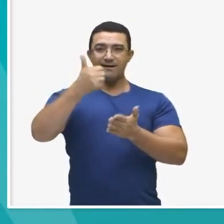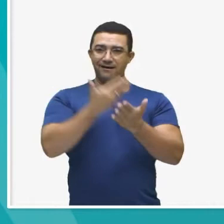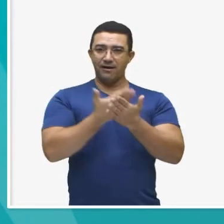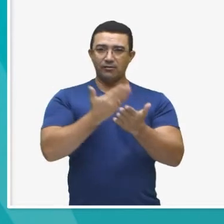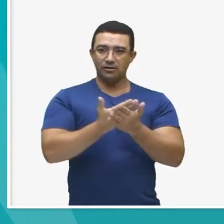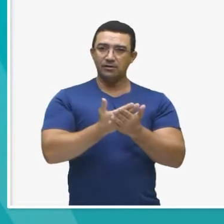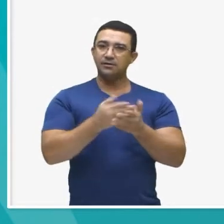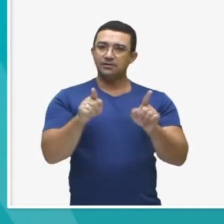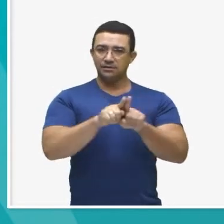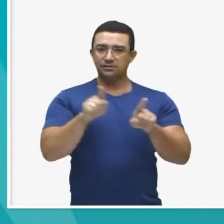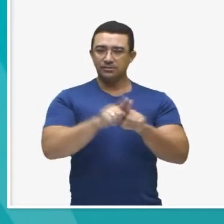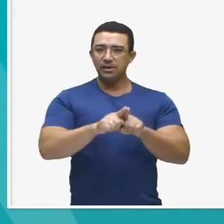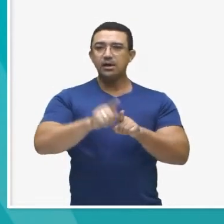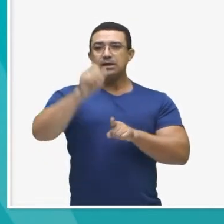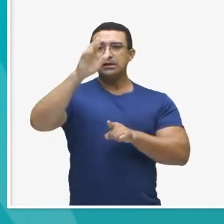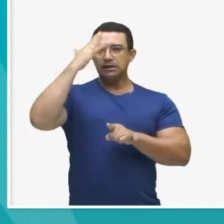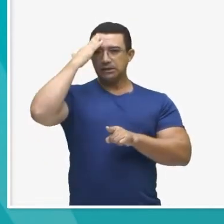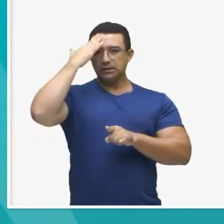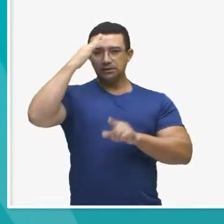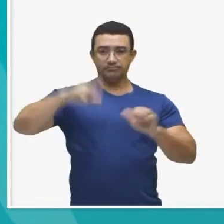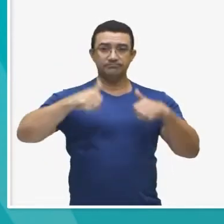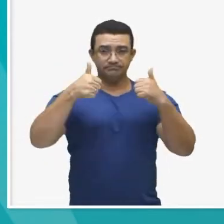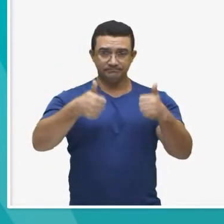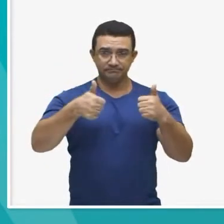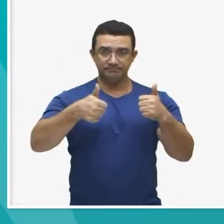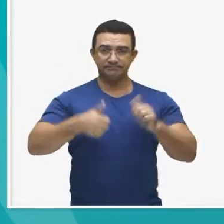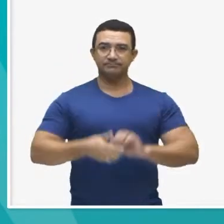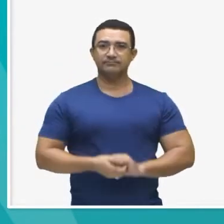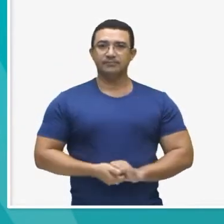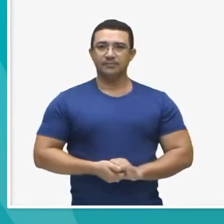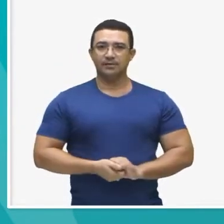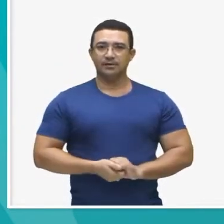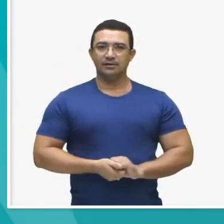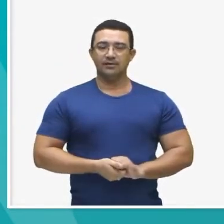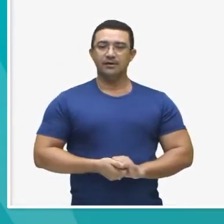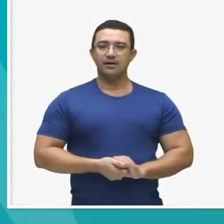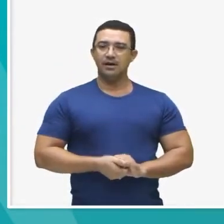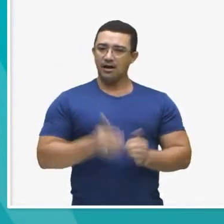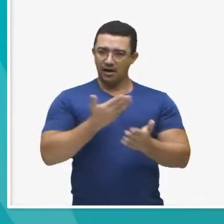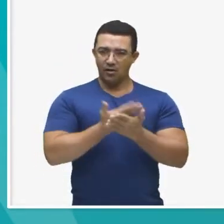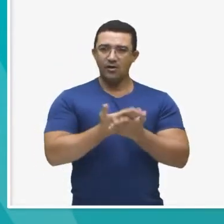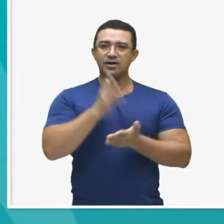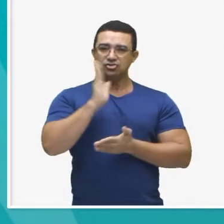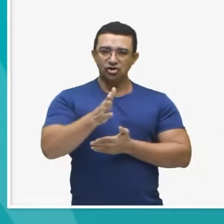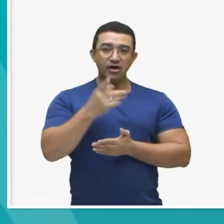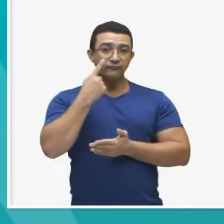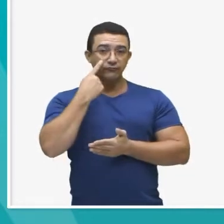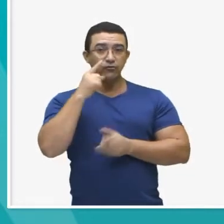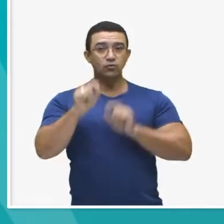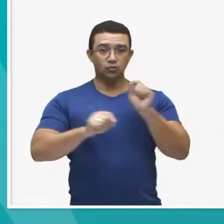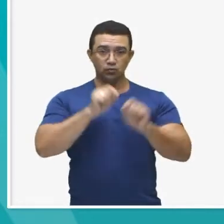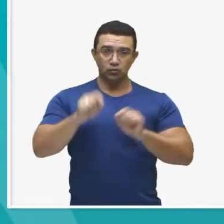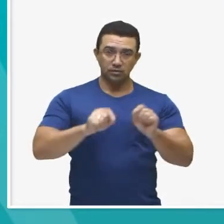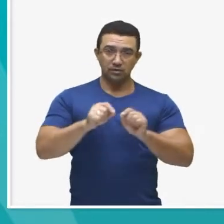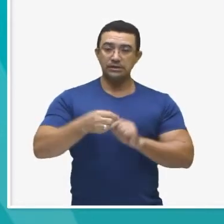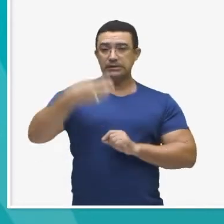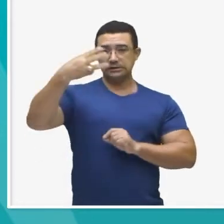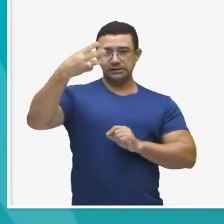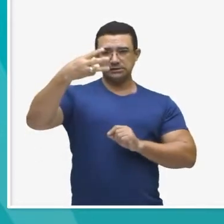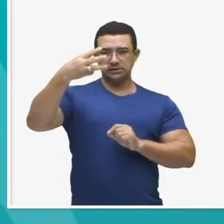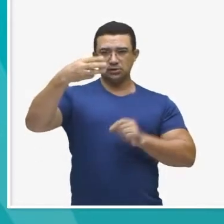nossas compreensões. Então, a gente, na primeira parte da aula, a gente já, dentro dessa terceira geração modernista